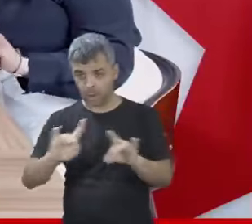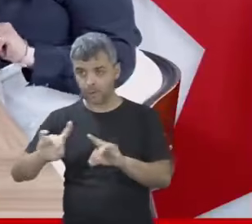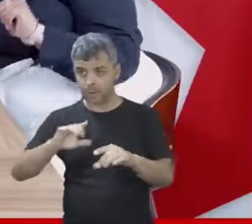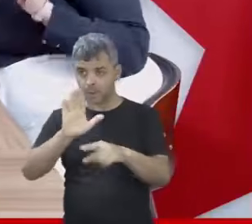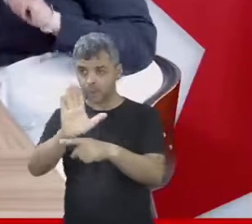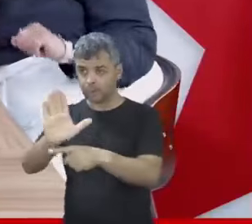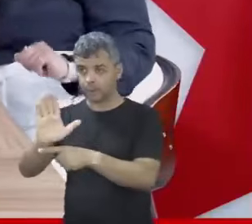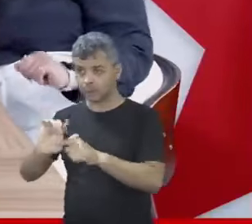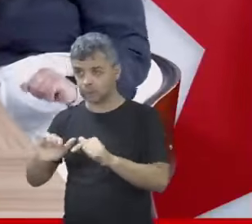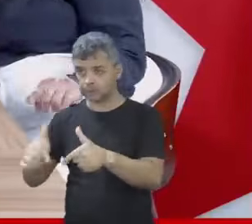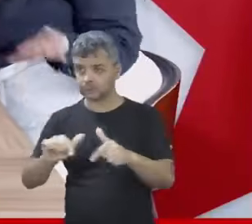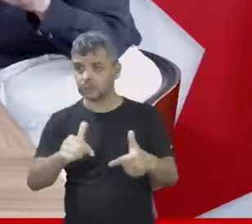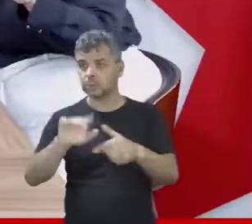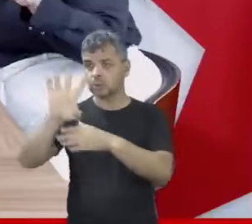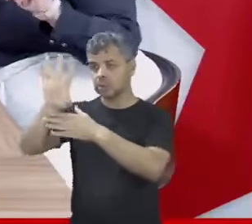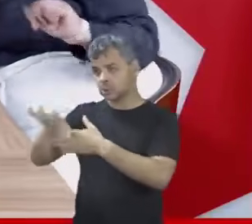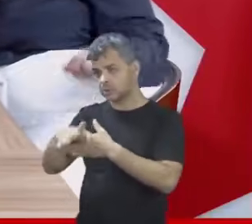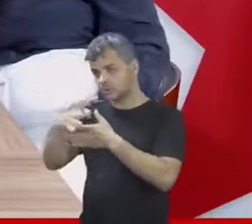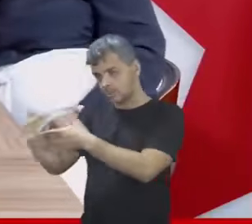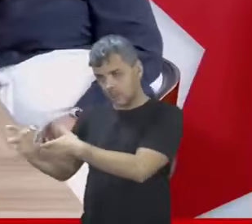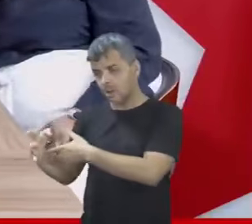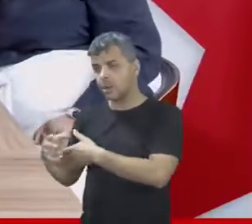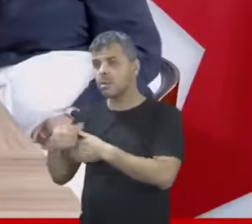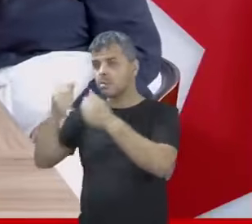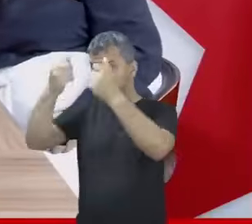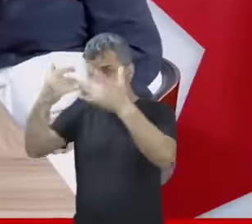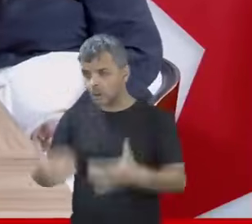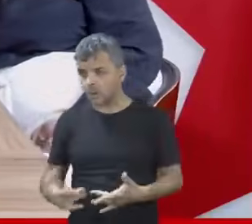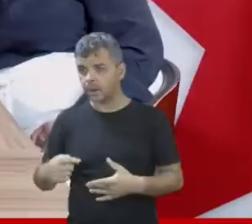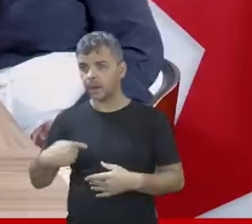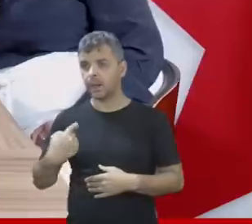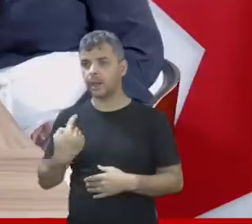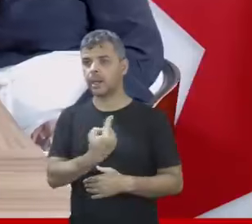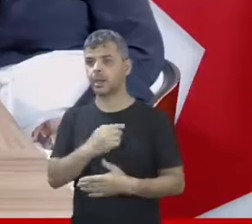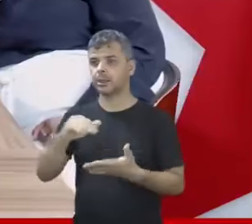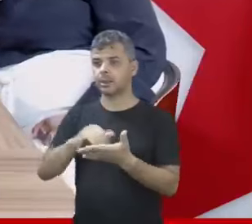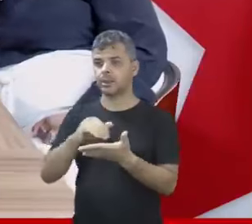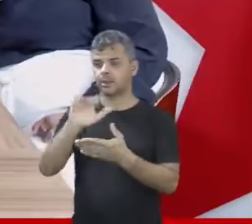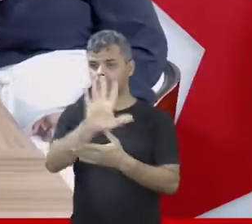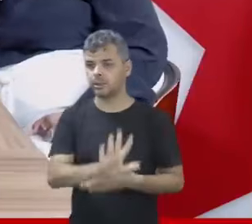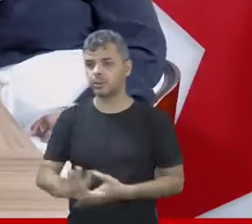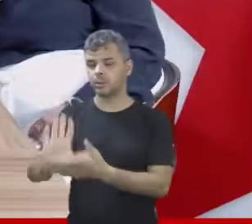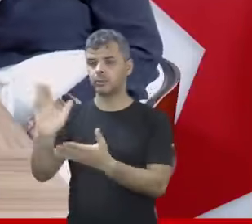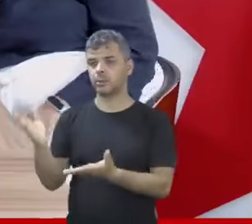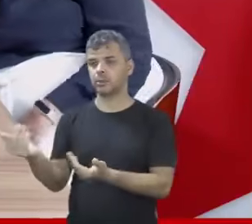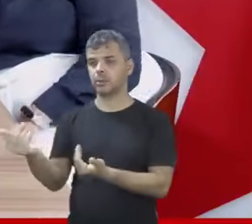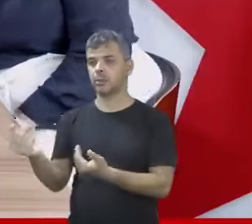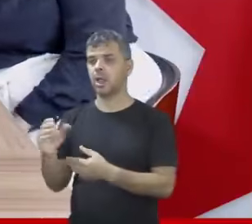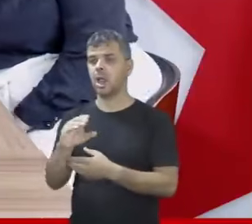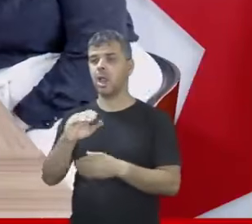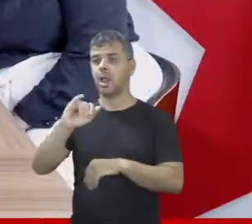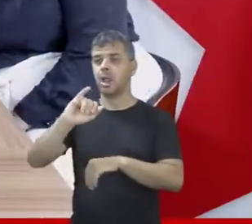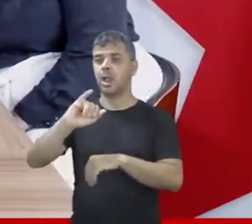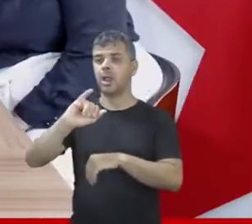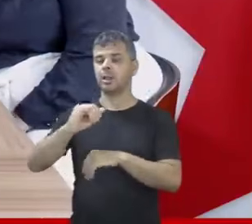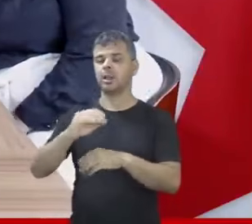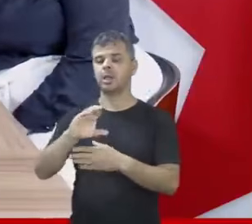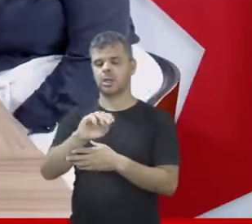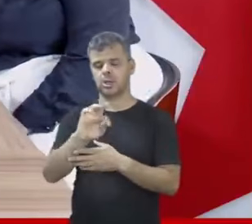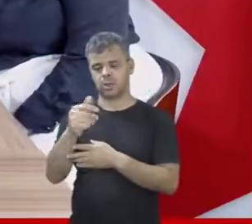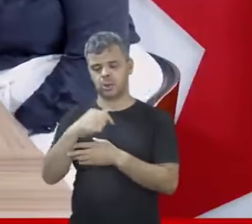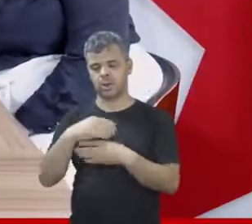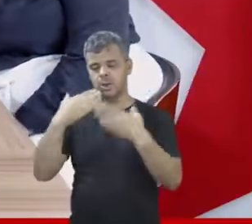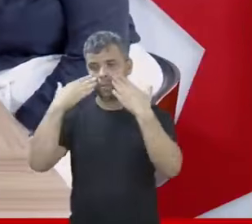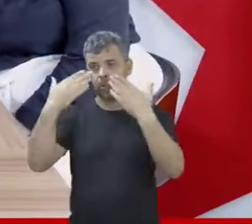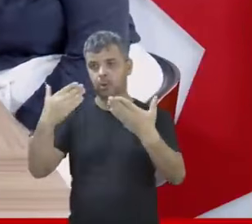ajudar nessa luta da escala 6x1, tá aqui muito bem explicado pela nossa secretária nacional de juventude da CUT, Cristiana Paiva, que